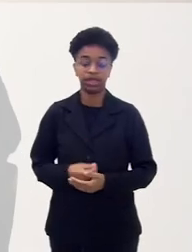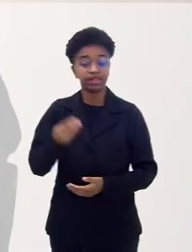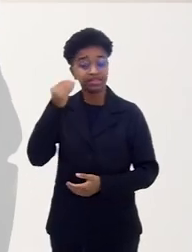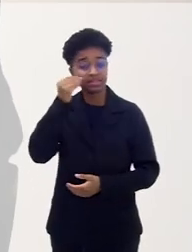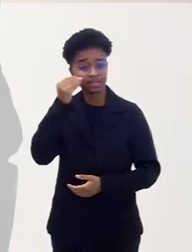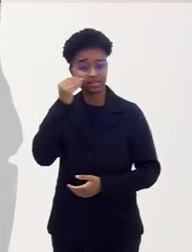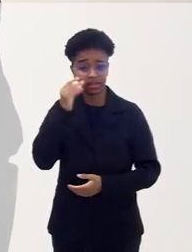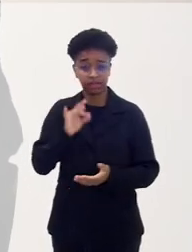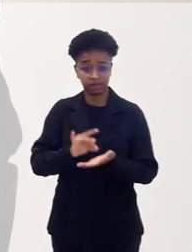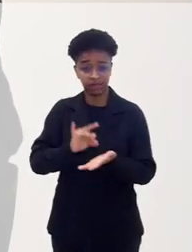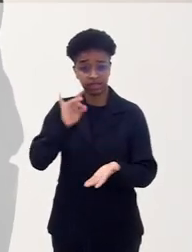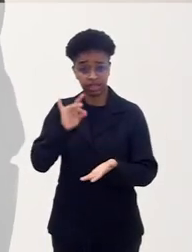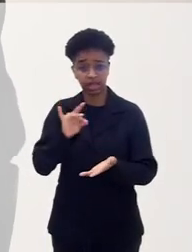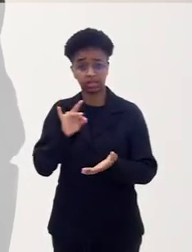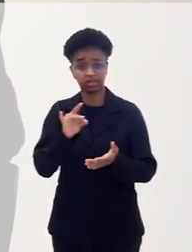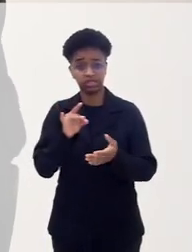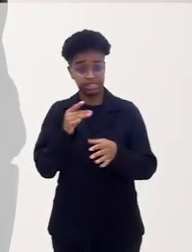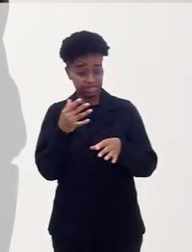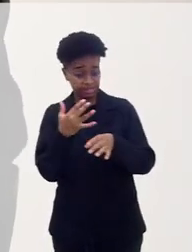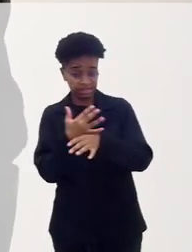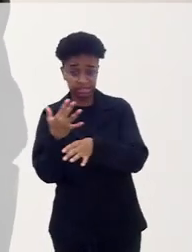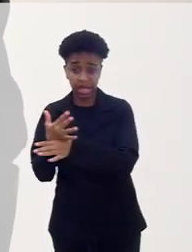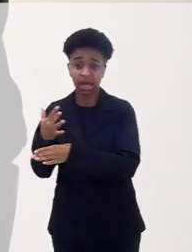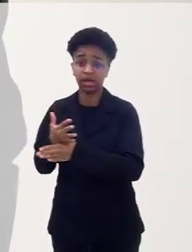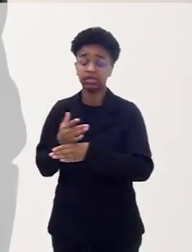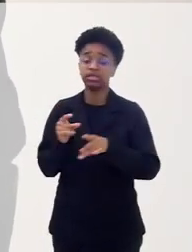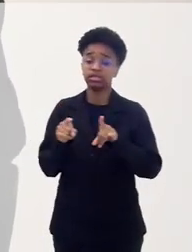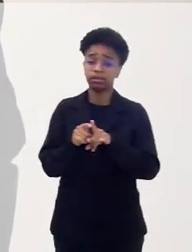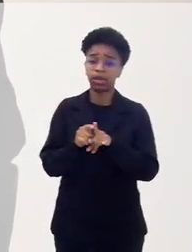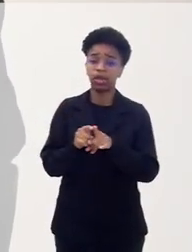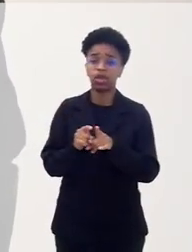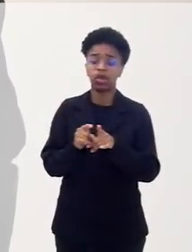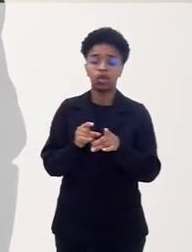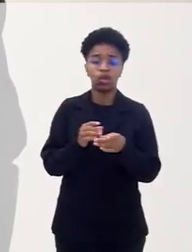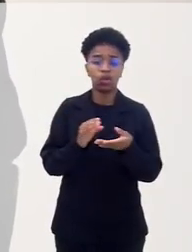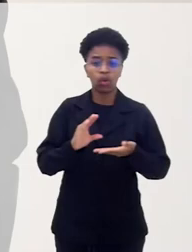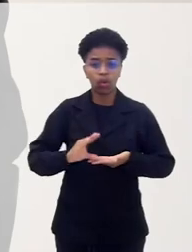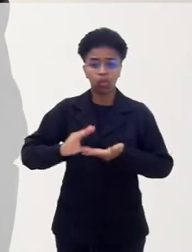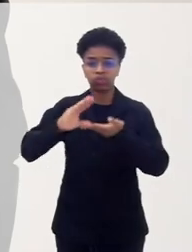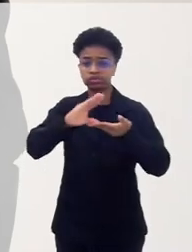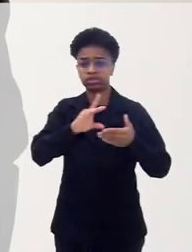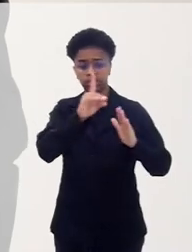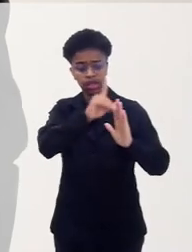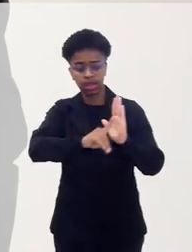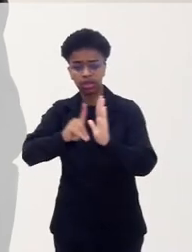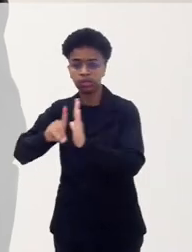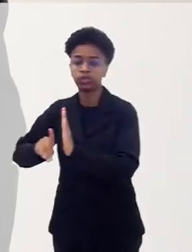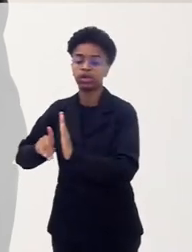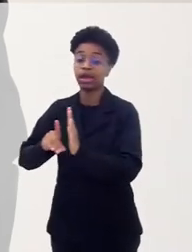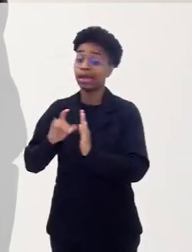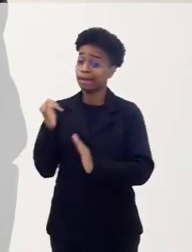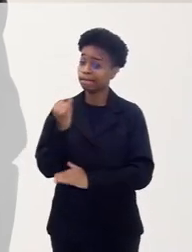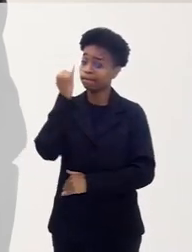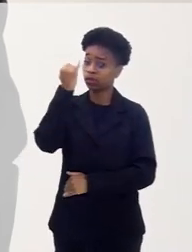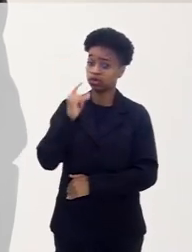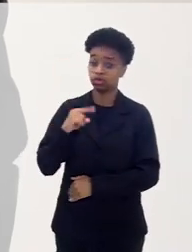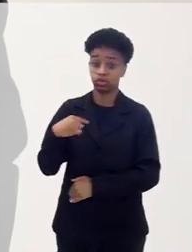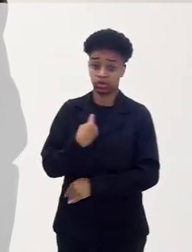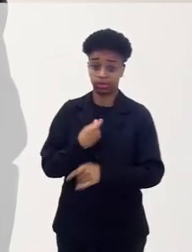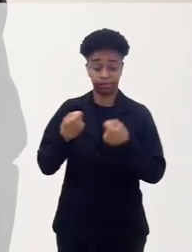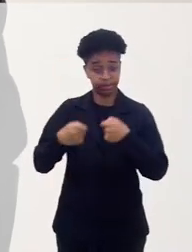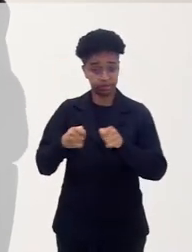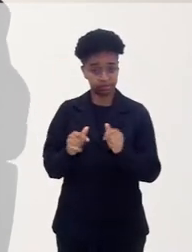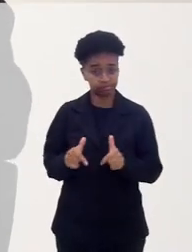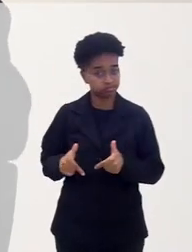conselhos cidades como essa tanto dos conselhos de direitos que são importantíssimos e que todo mundo deve ter